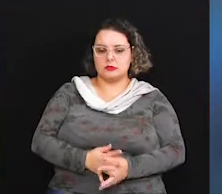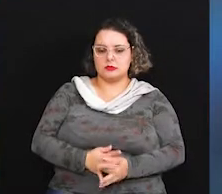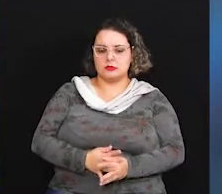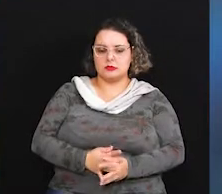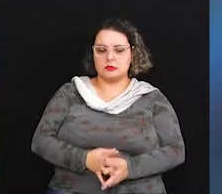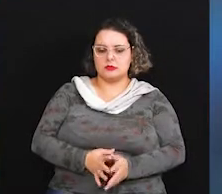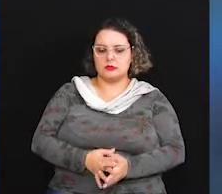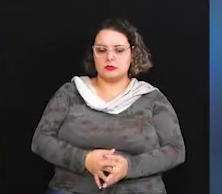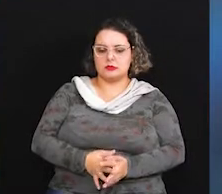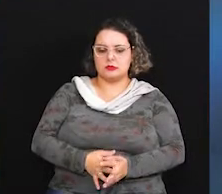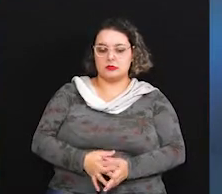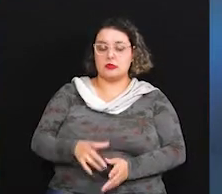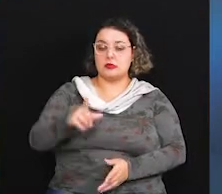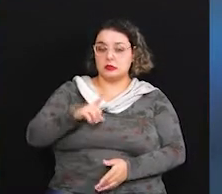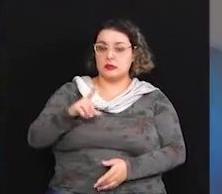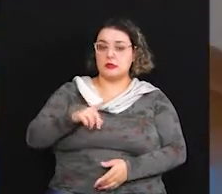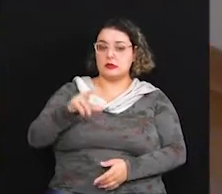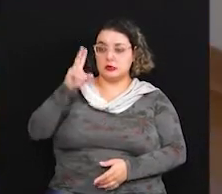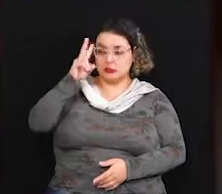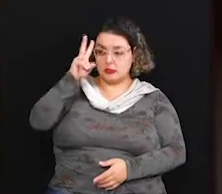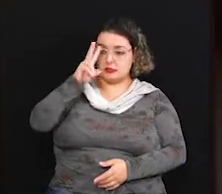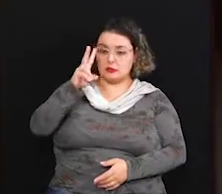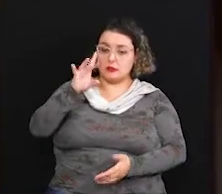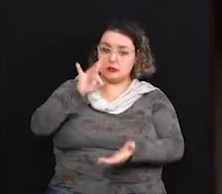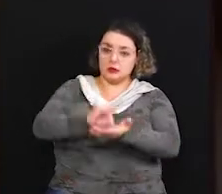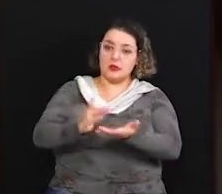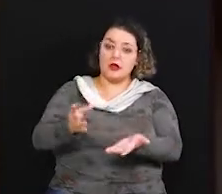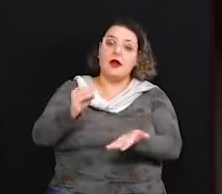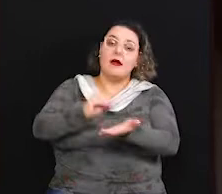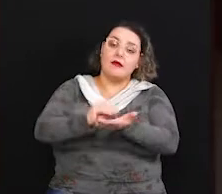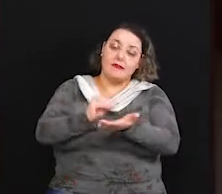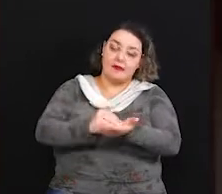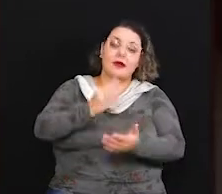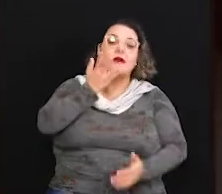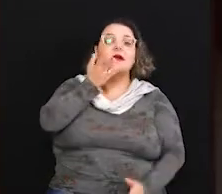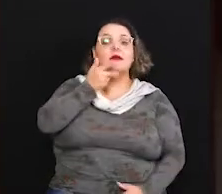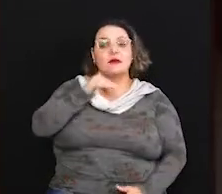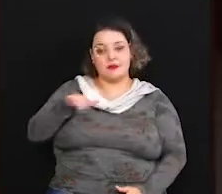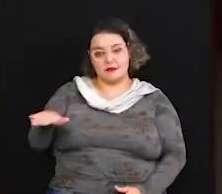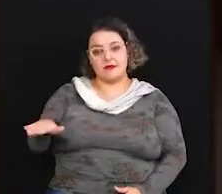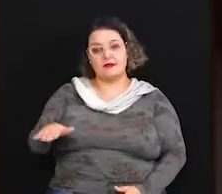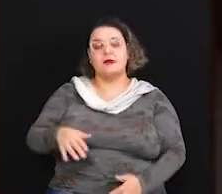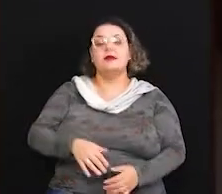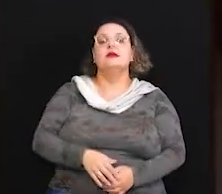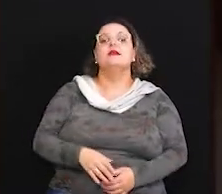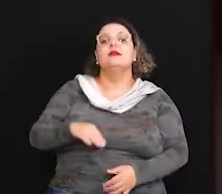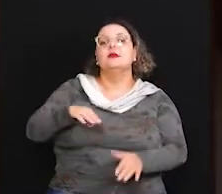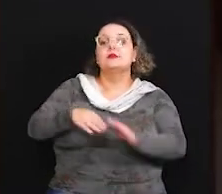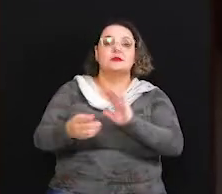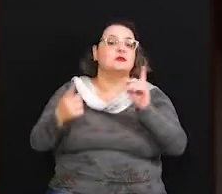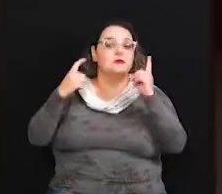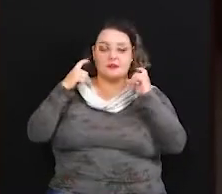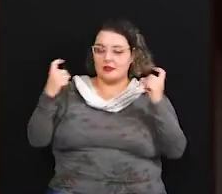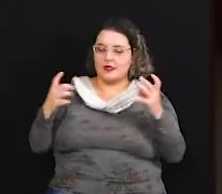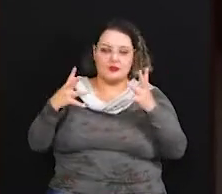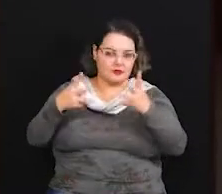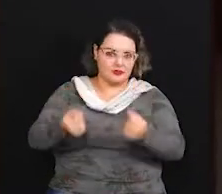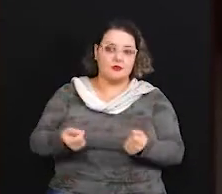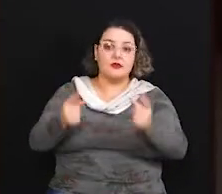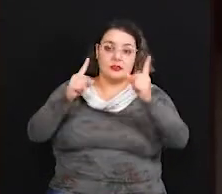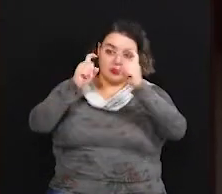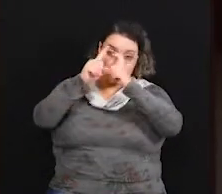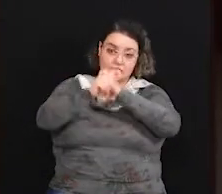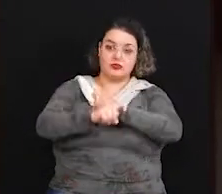tem um fato muito importante, assim, a falta das crianças, porque nós estávamos acostumados com elas, com barulho e tudo, então isso